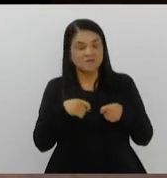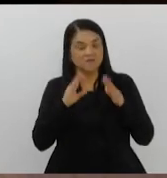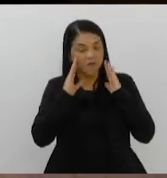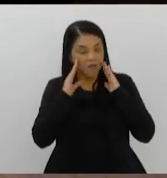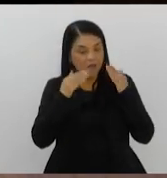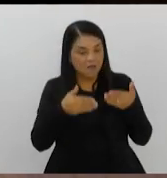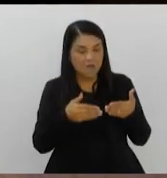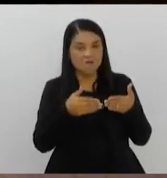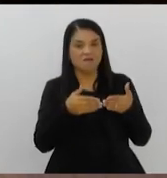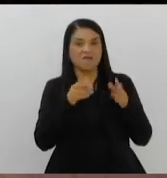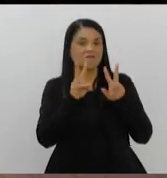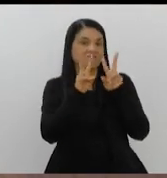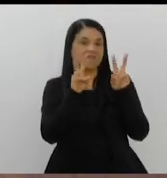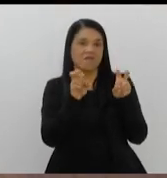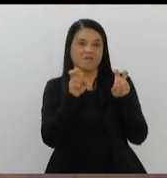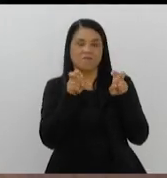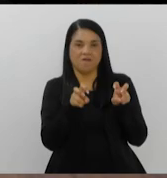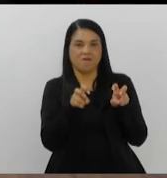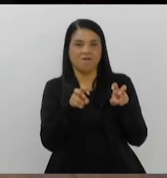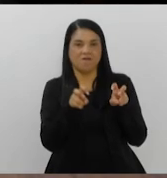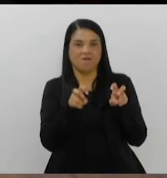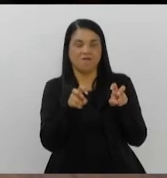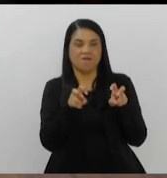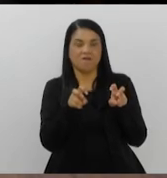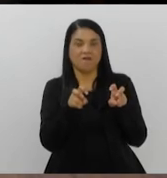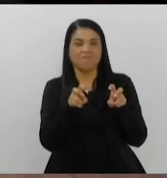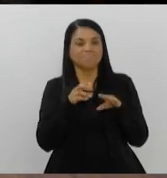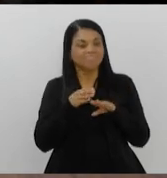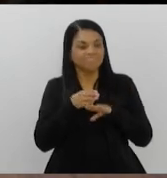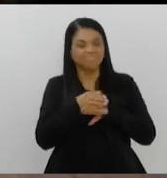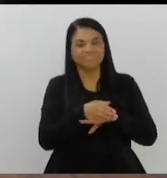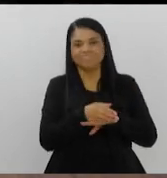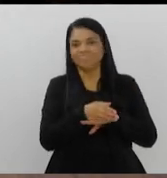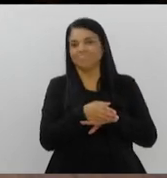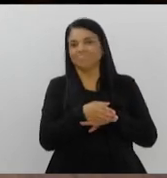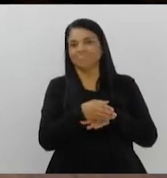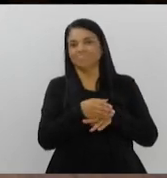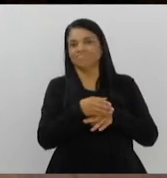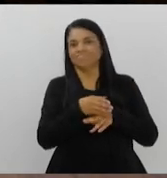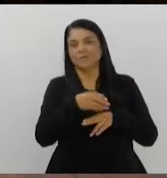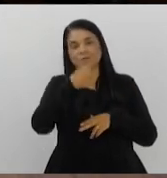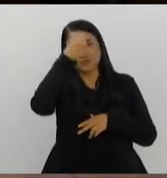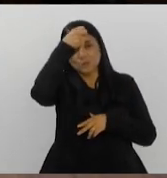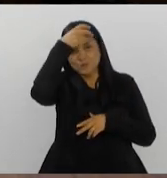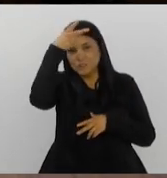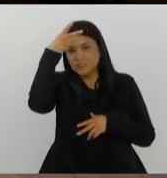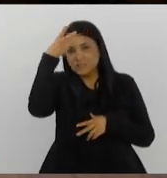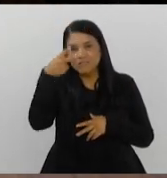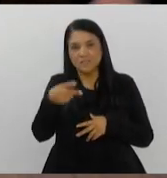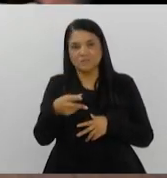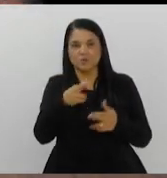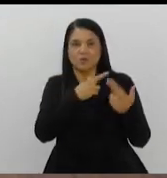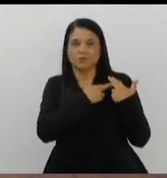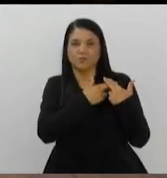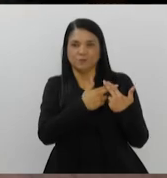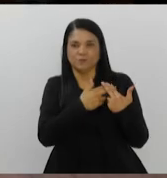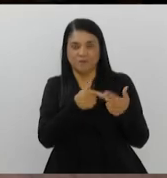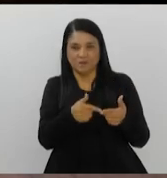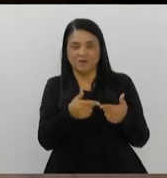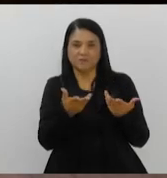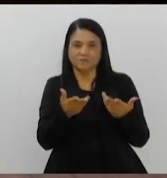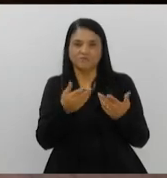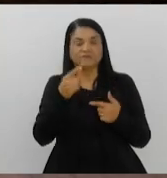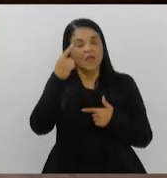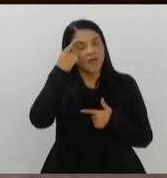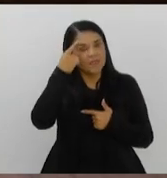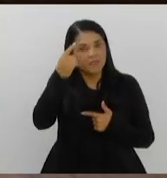Excelência é sempre atenta a isso, para a gente não adentrar em questões que são da competência do município. Era apenas essa observação. A ideia,